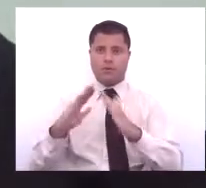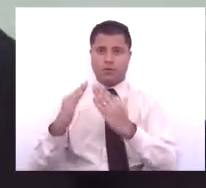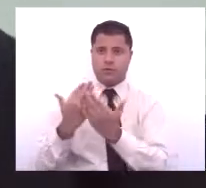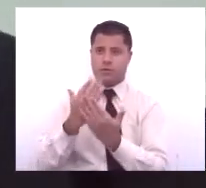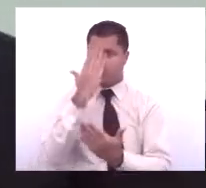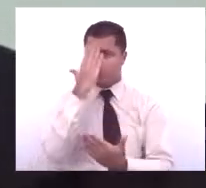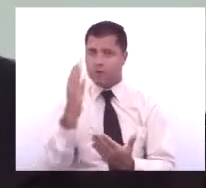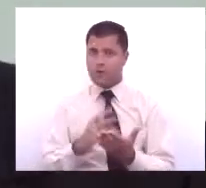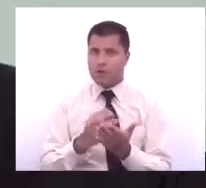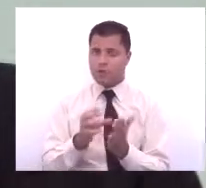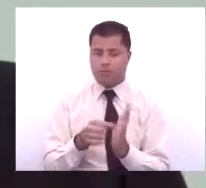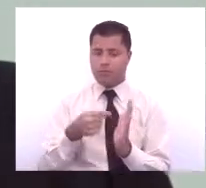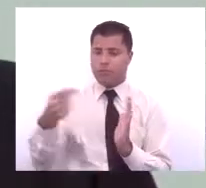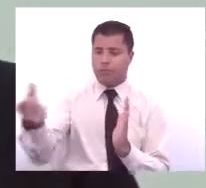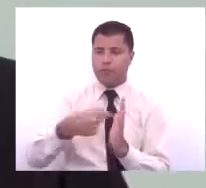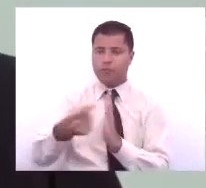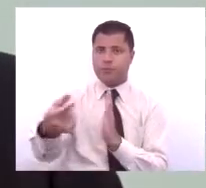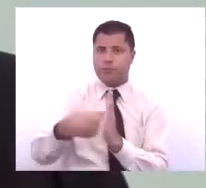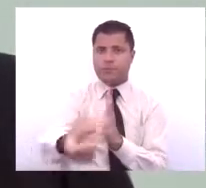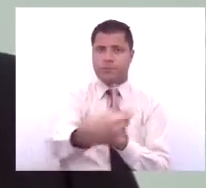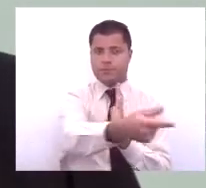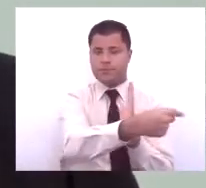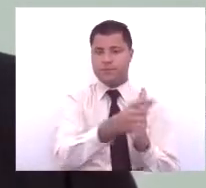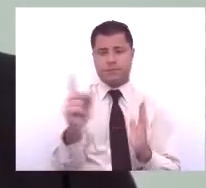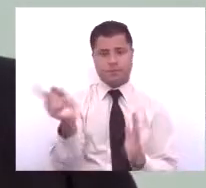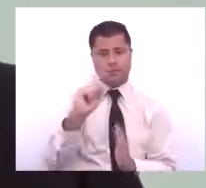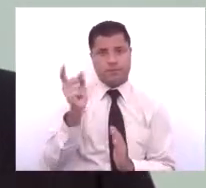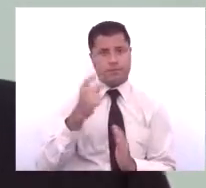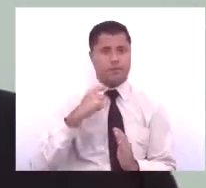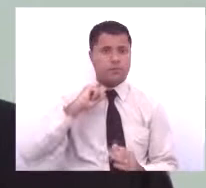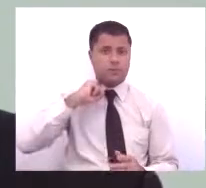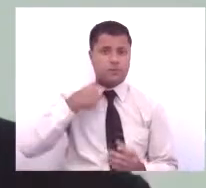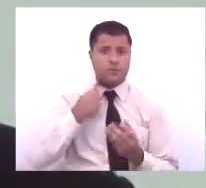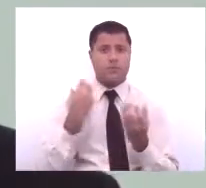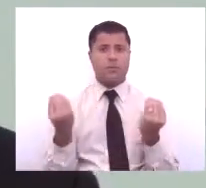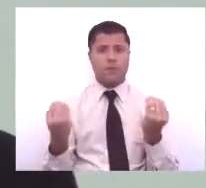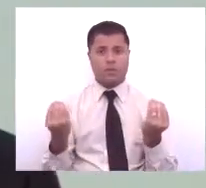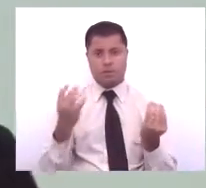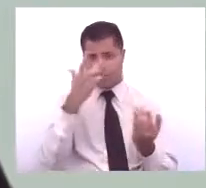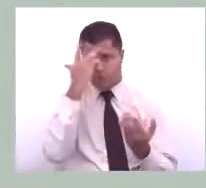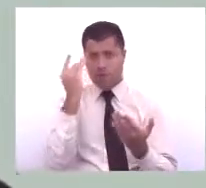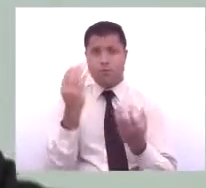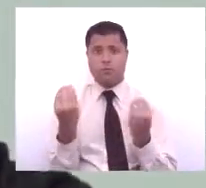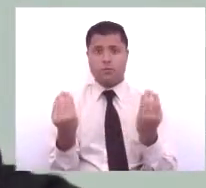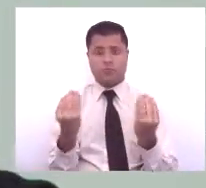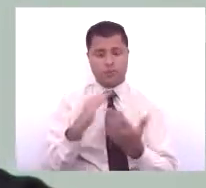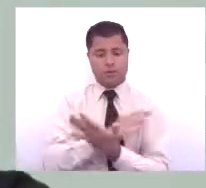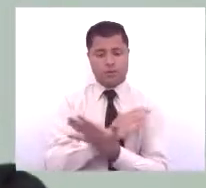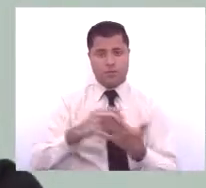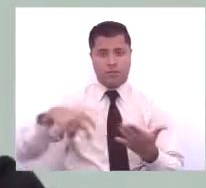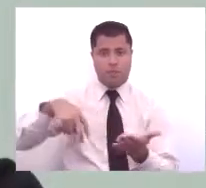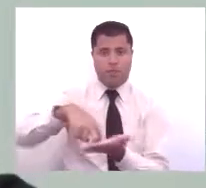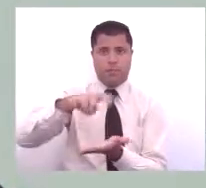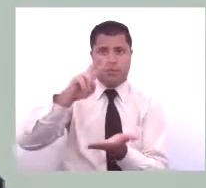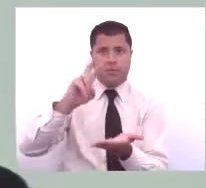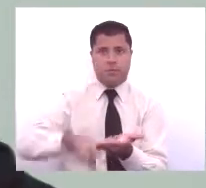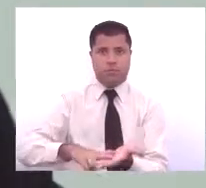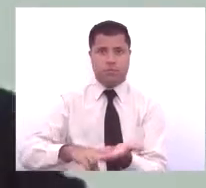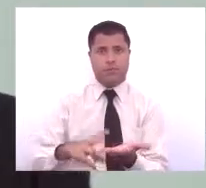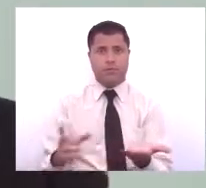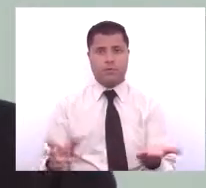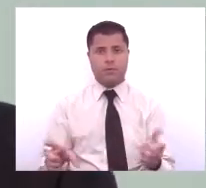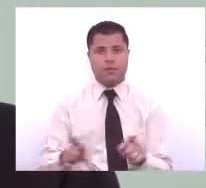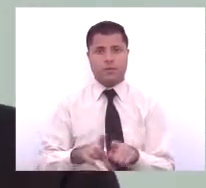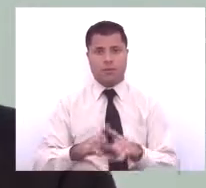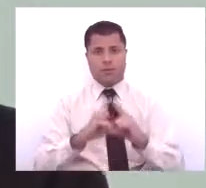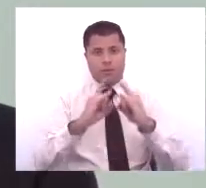absurdo. Aquela sujeira onde provocou até acidentes com algumas pessoas, como provocou os cavaletes que foram arremessados